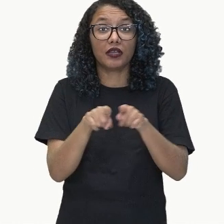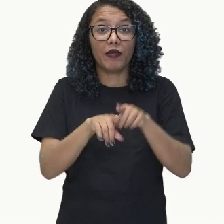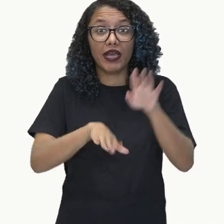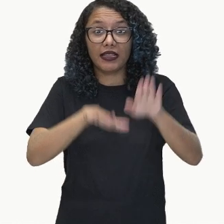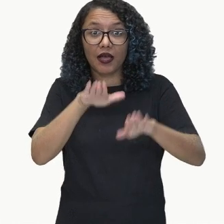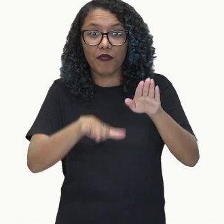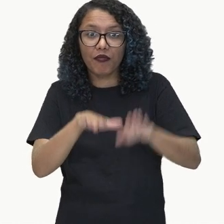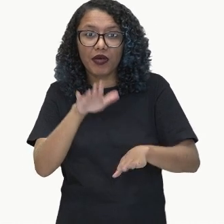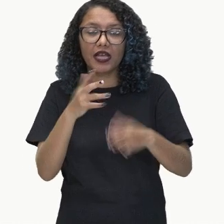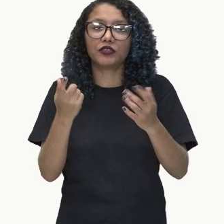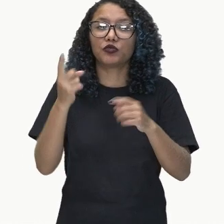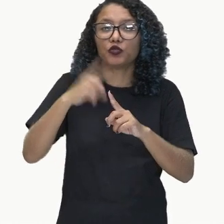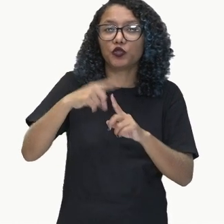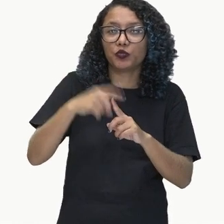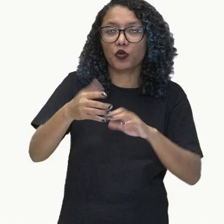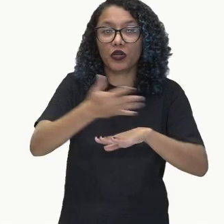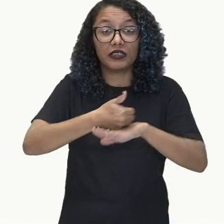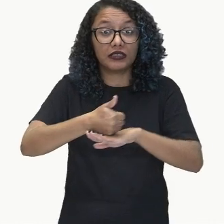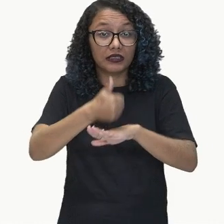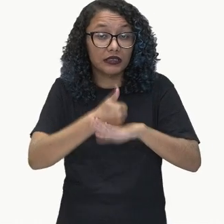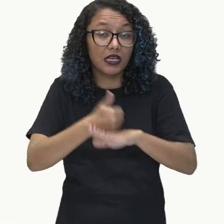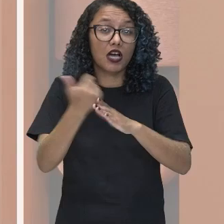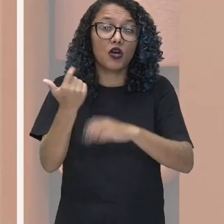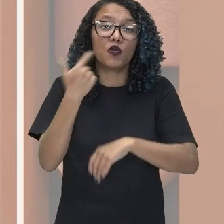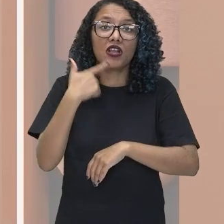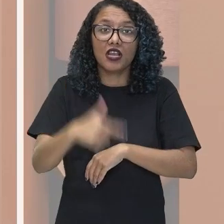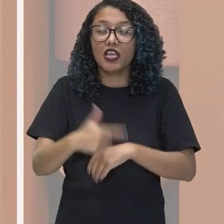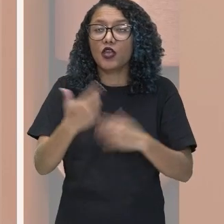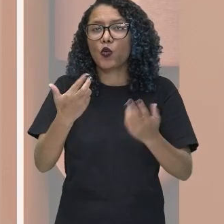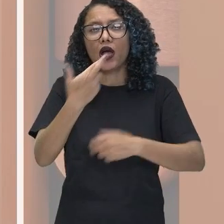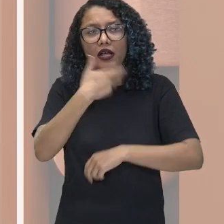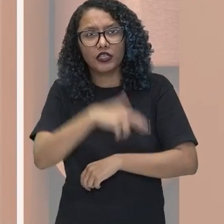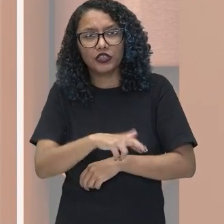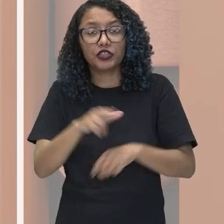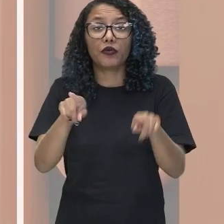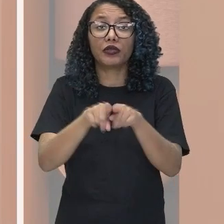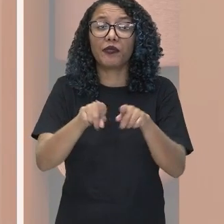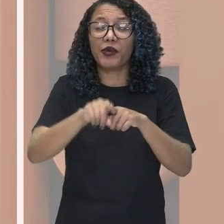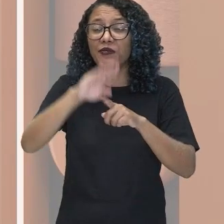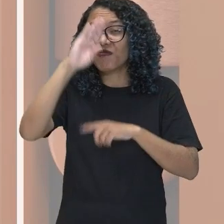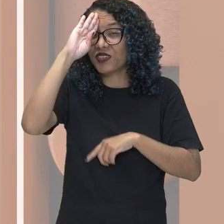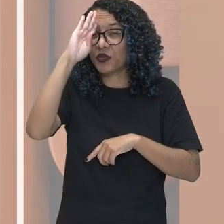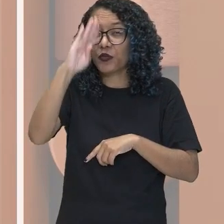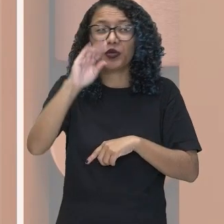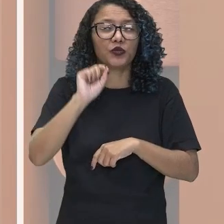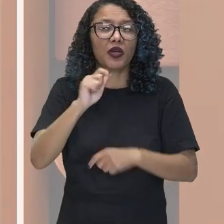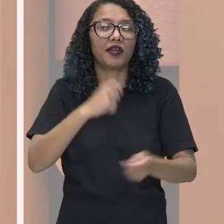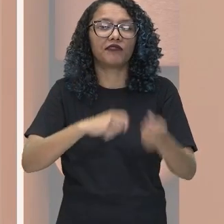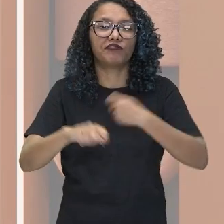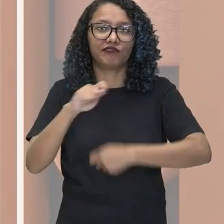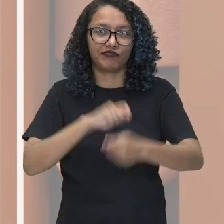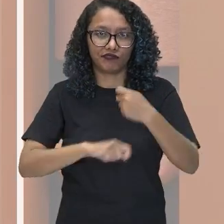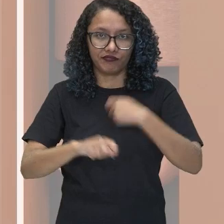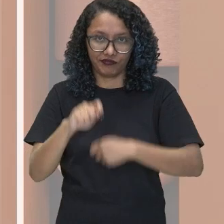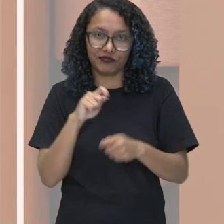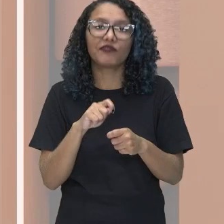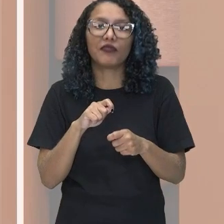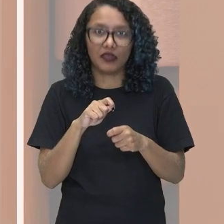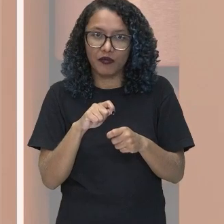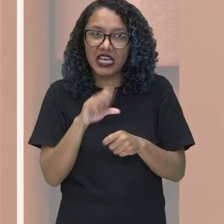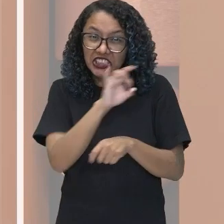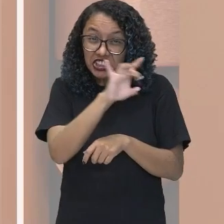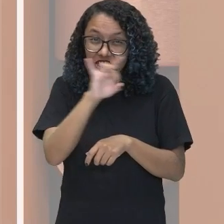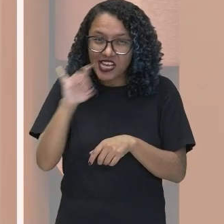países sofreram, o idioma, a religião e principalmente a economia que esses países